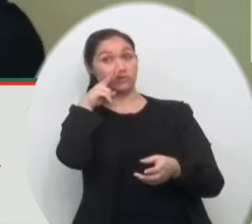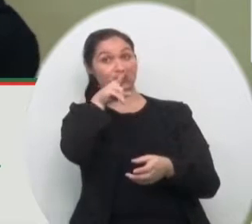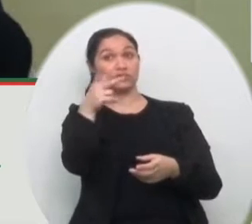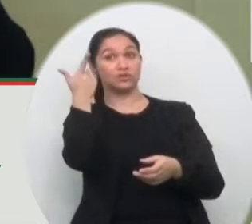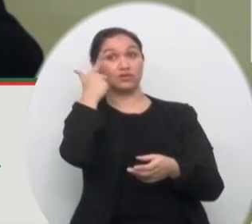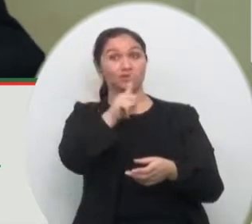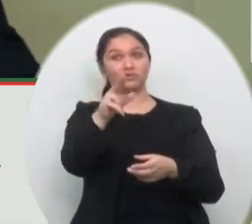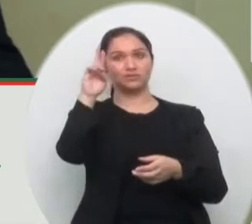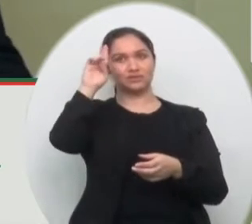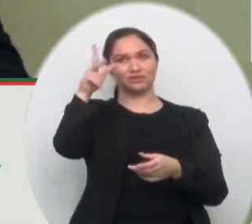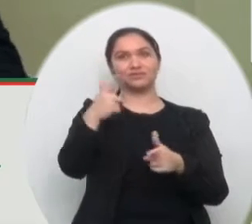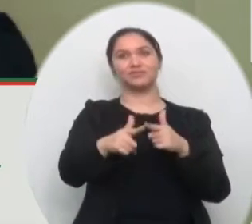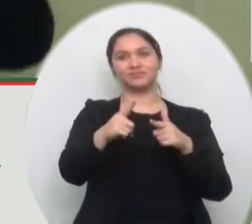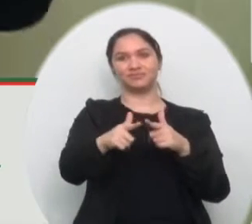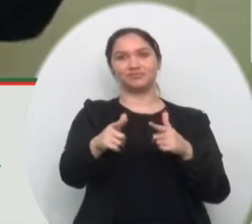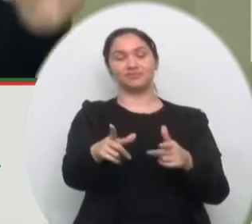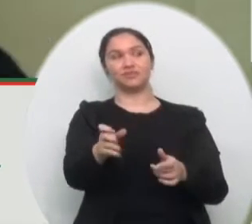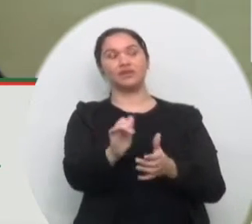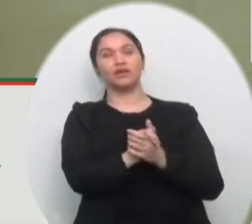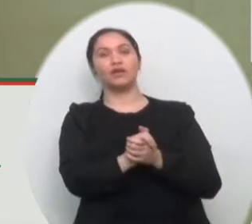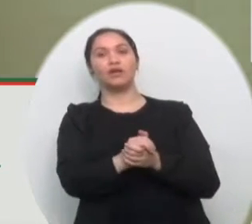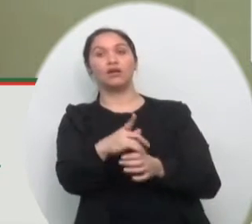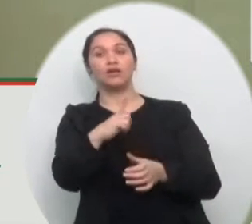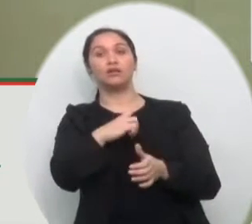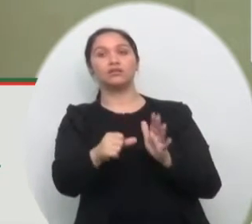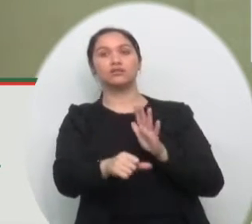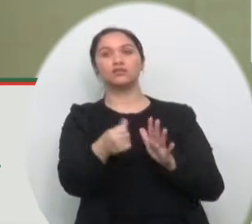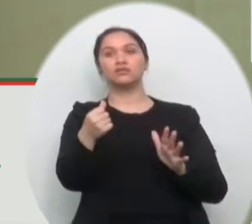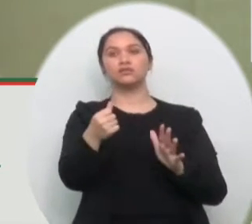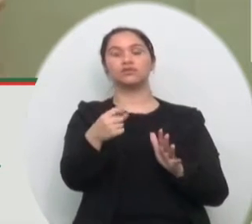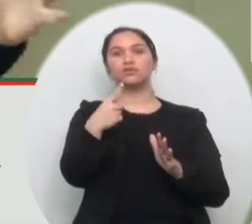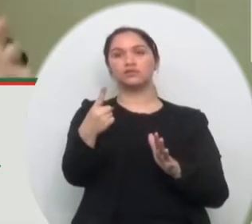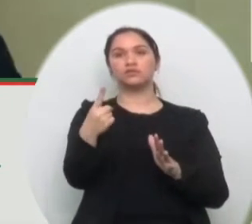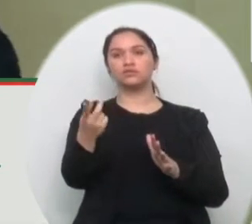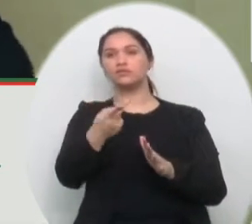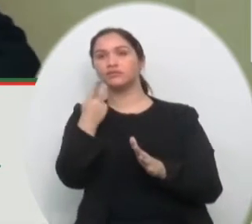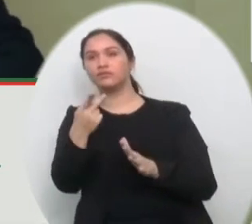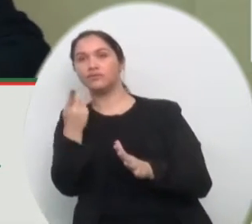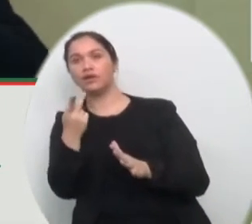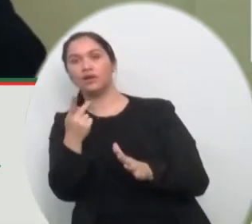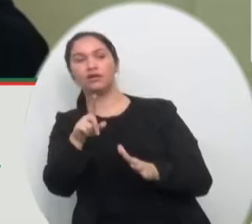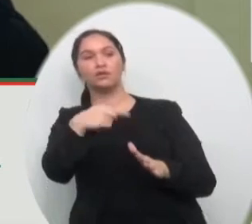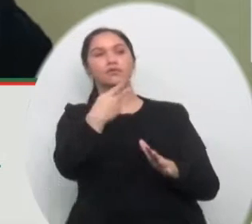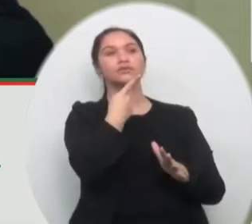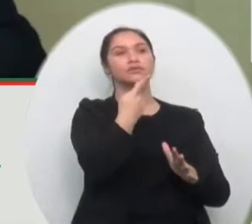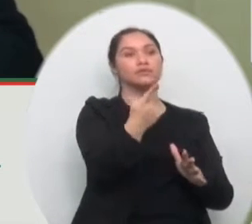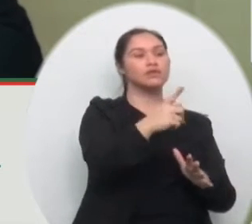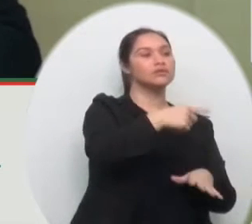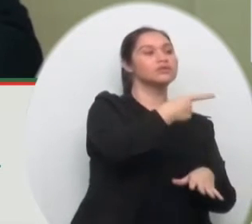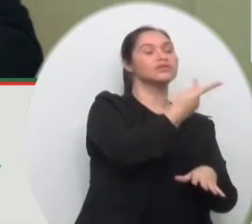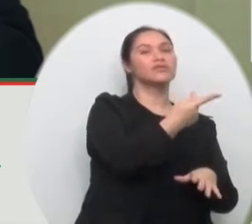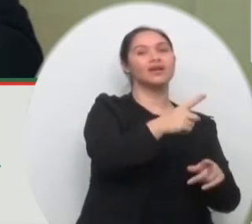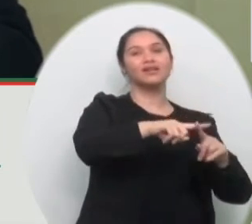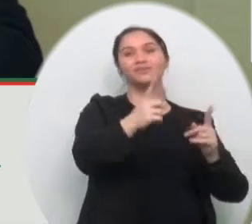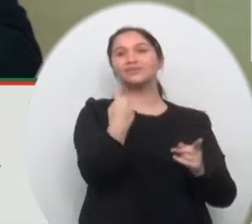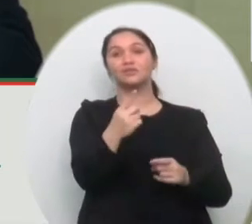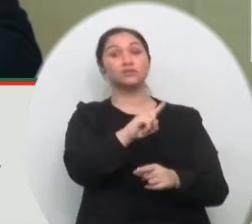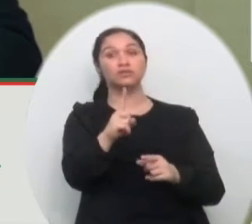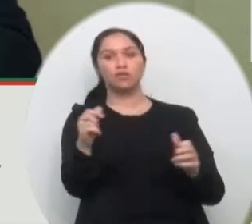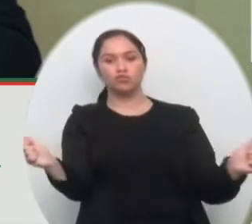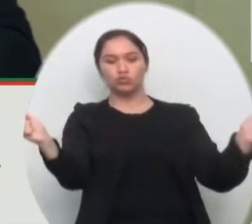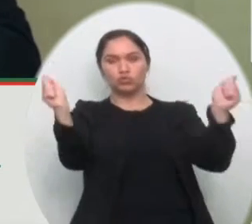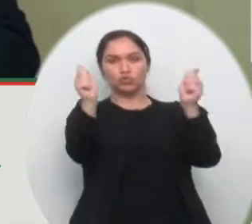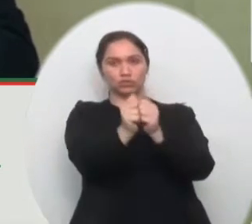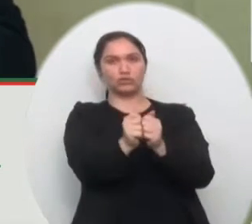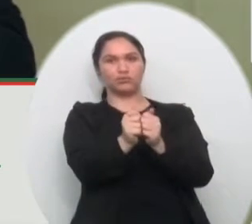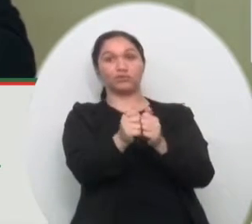Não adianta muitas vezes um gritar aqui, outro gritar ali, porque isso não resolve. Gritos vazios, a própria palavra de